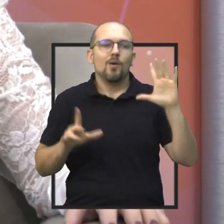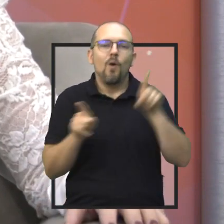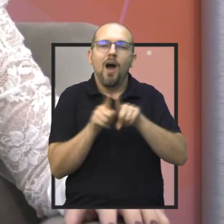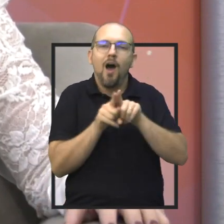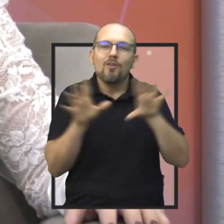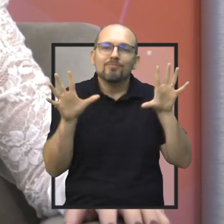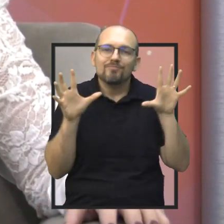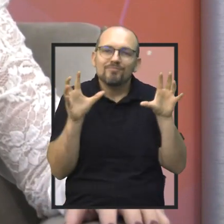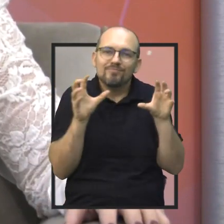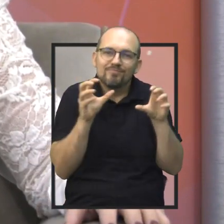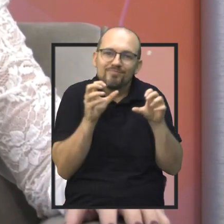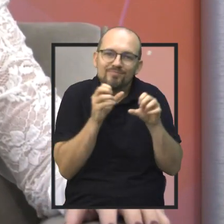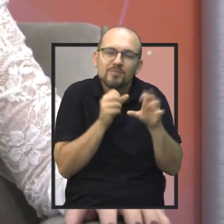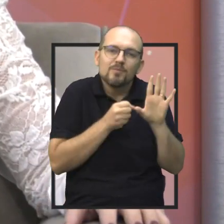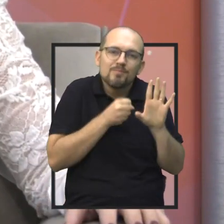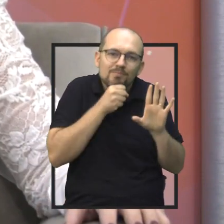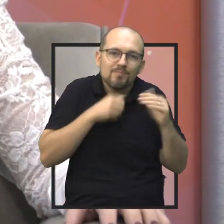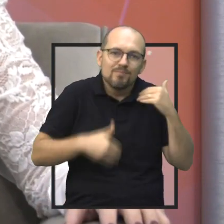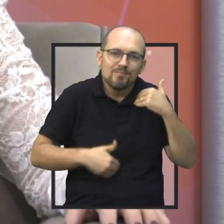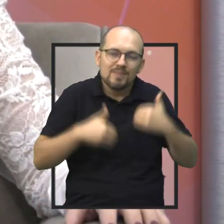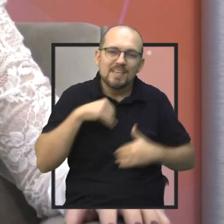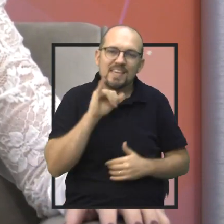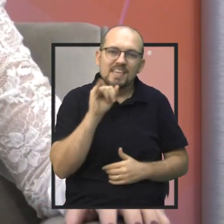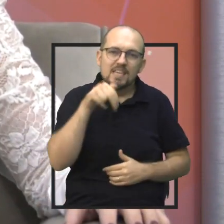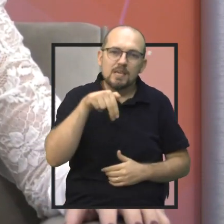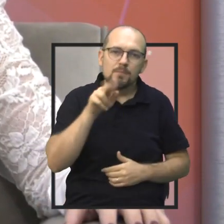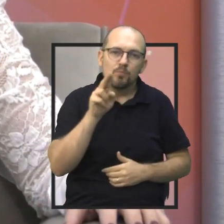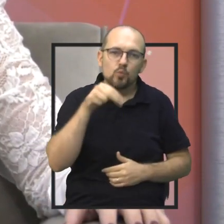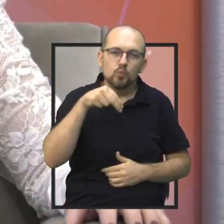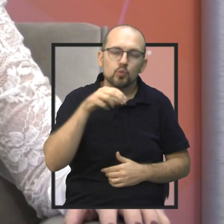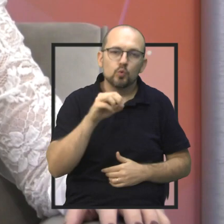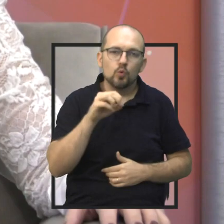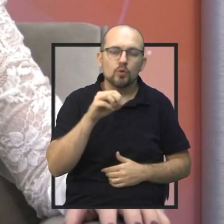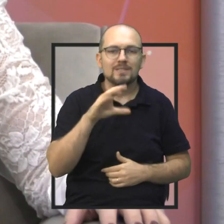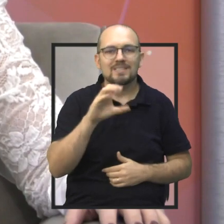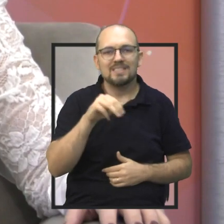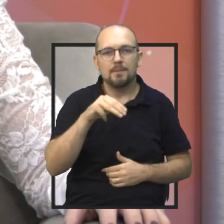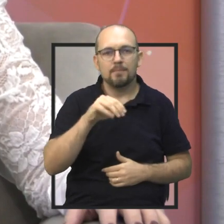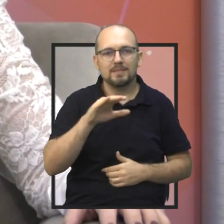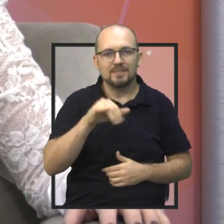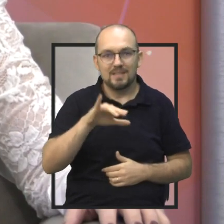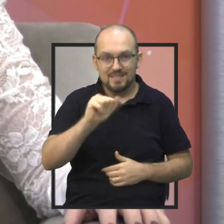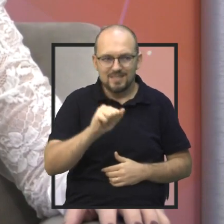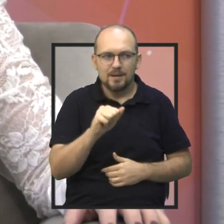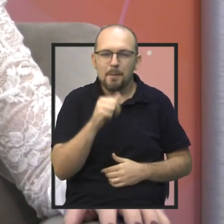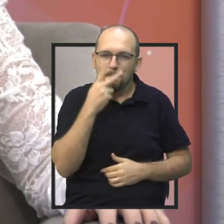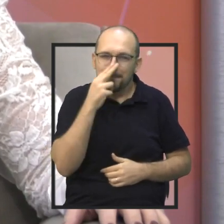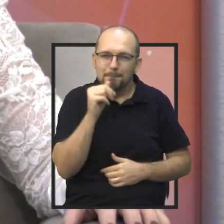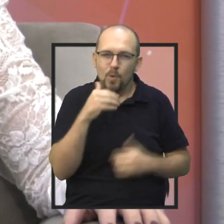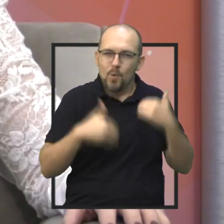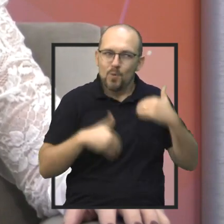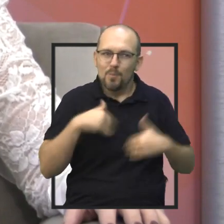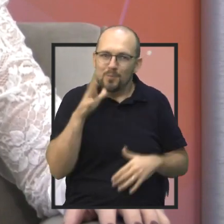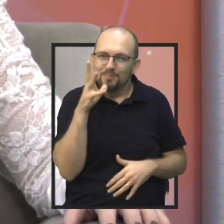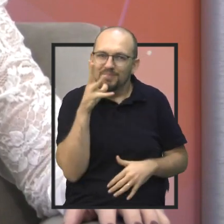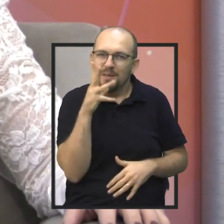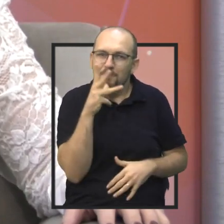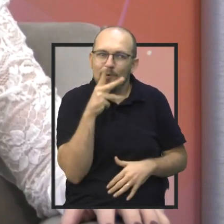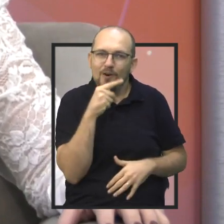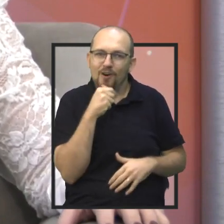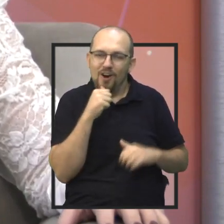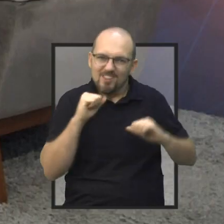mas com a imunossenescência eles têm uma resposta mais difícil, né, mais lenta